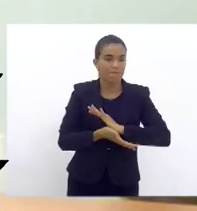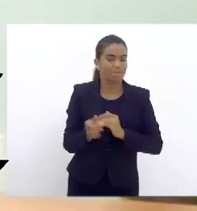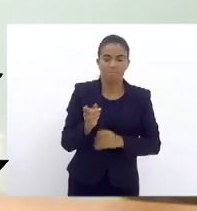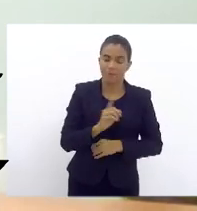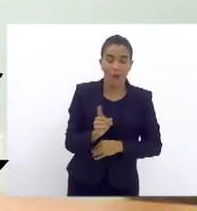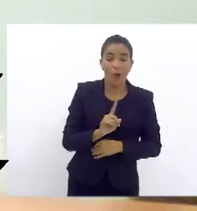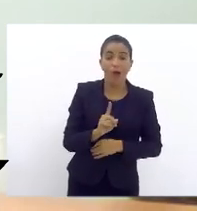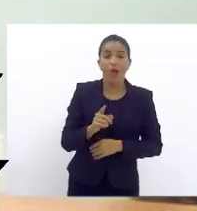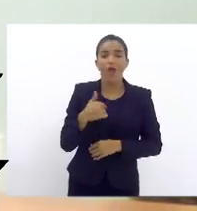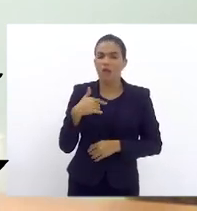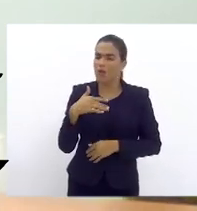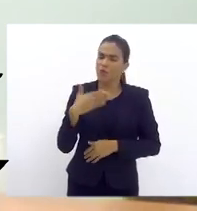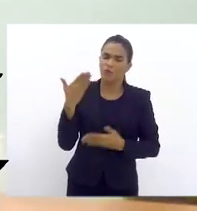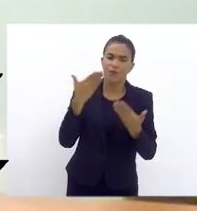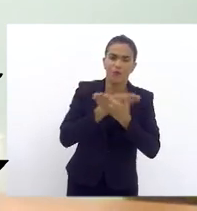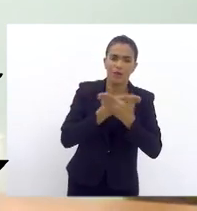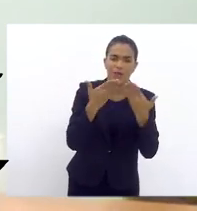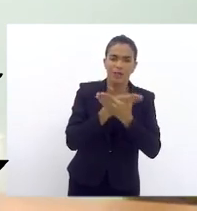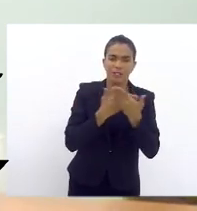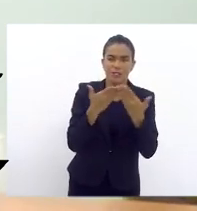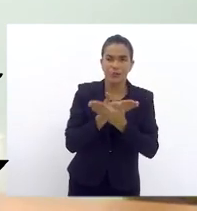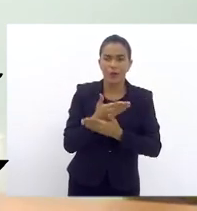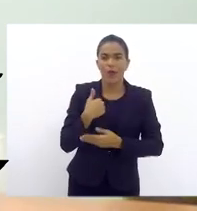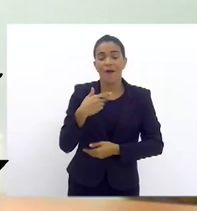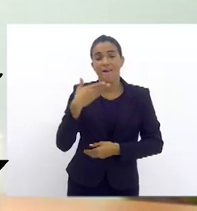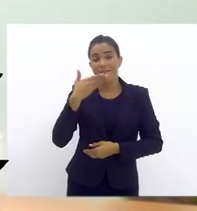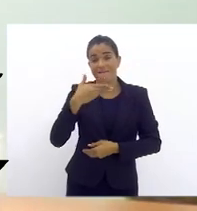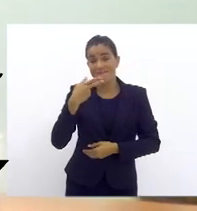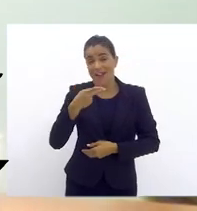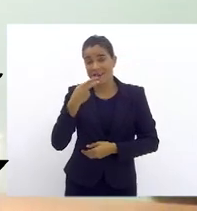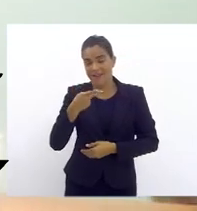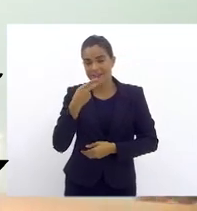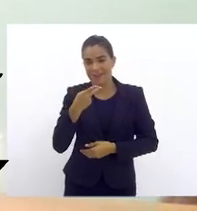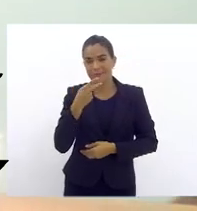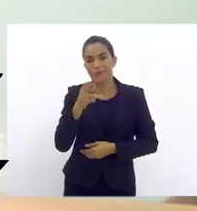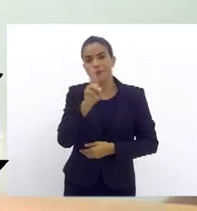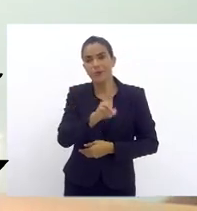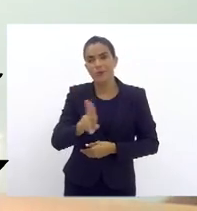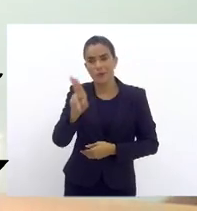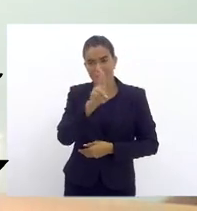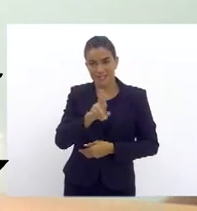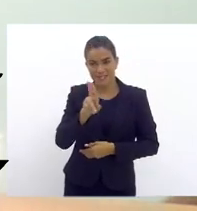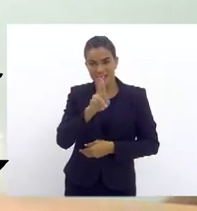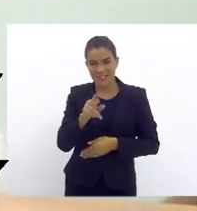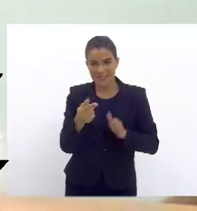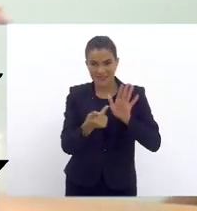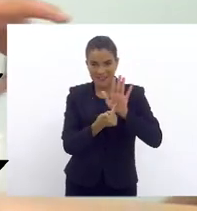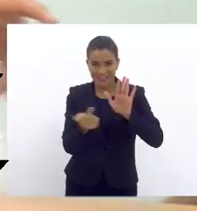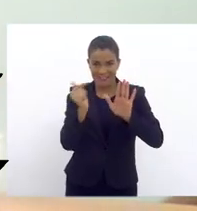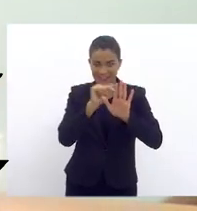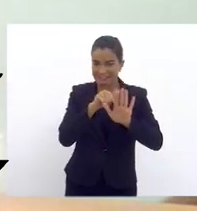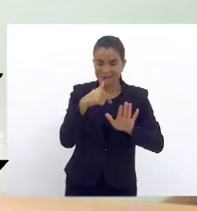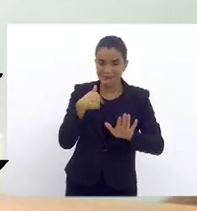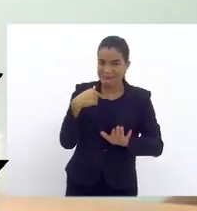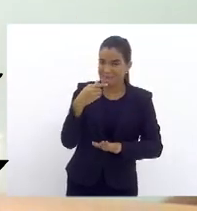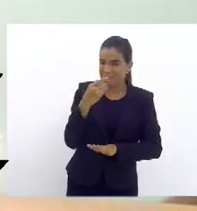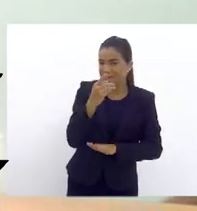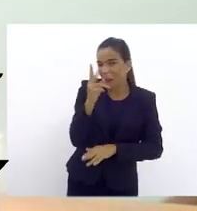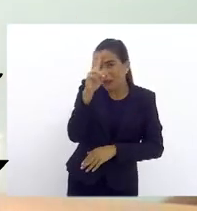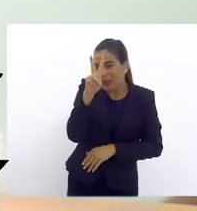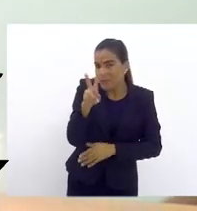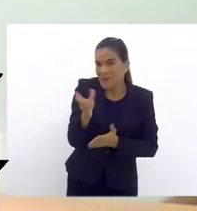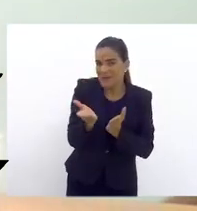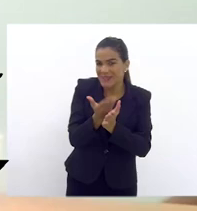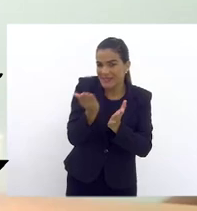jamais aliás eu queria só terminar da minha fala usar um pseudo dado bibliográfico que eu não vou lembrar do livro